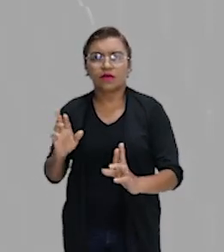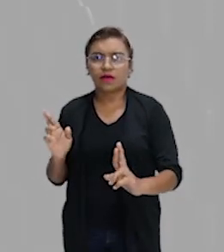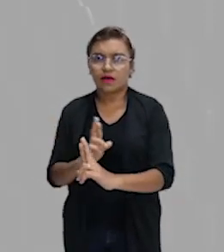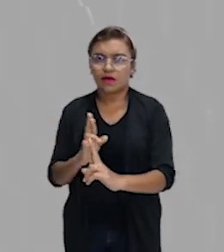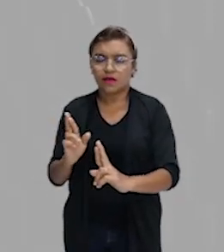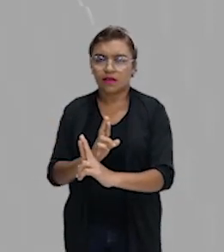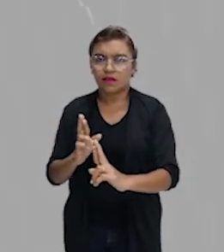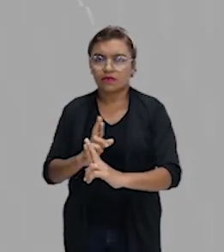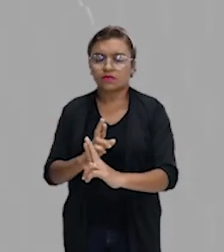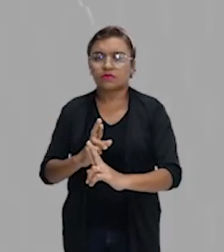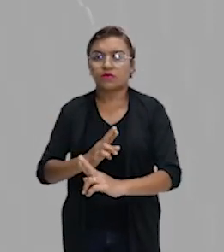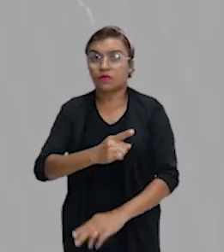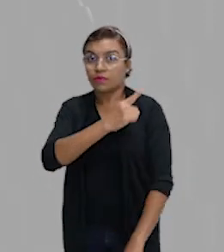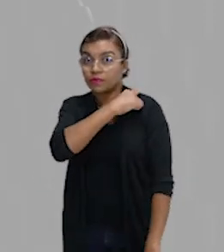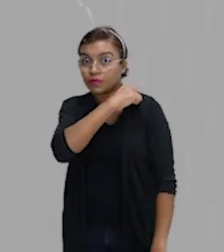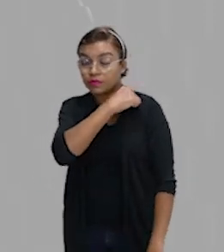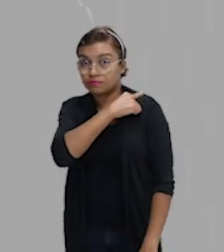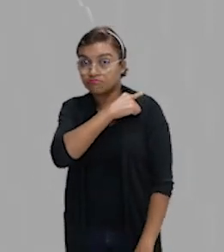ok?